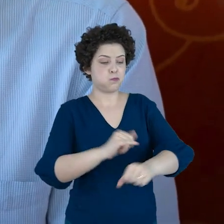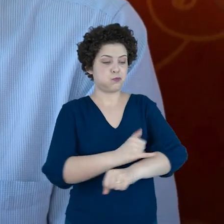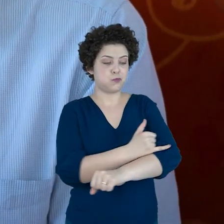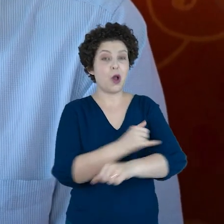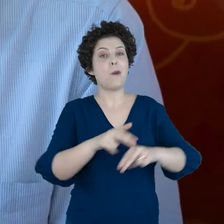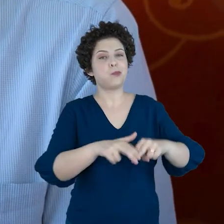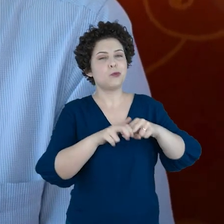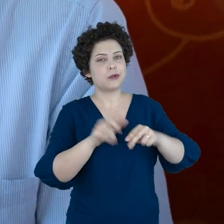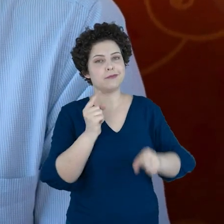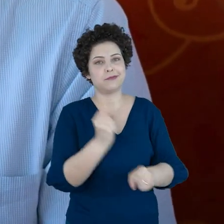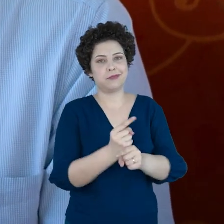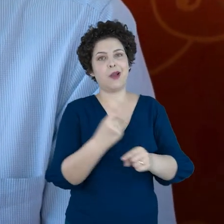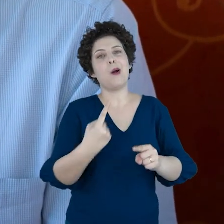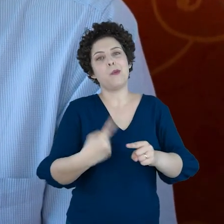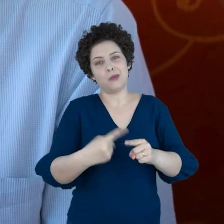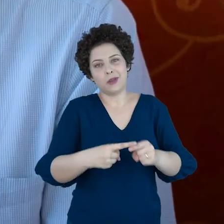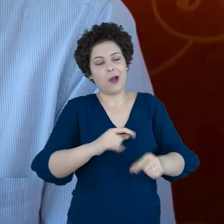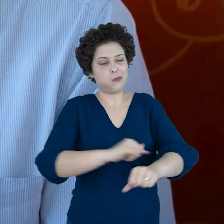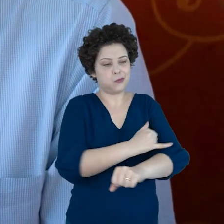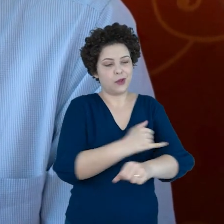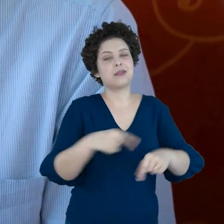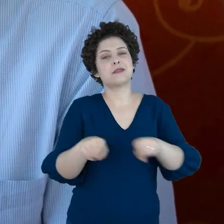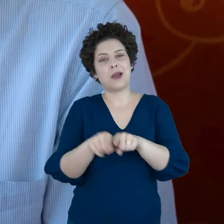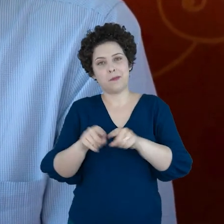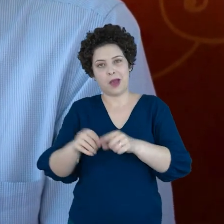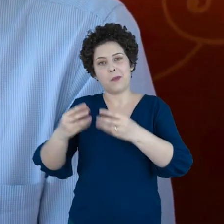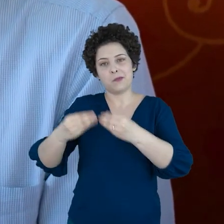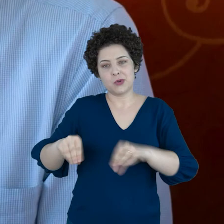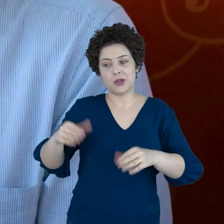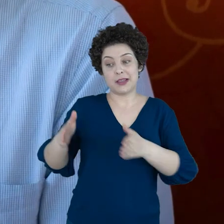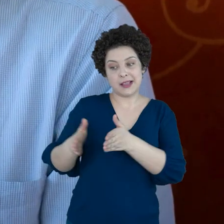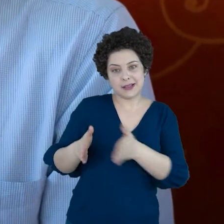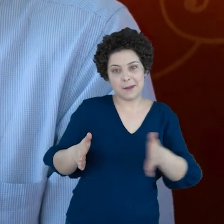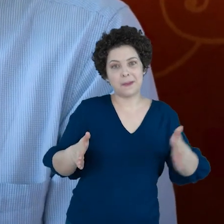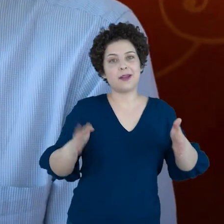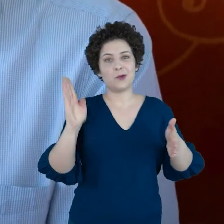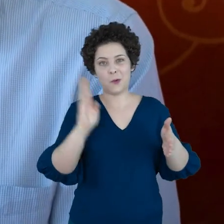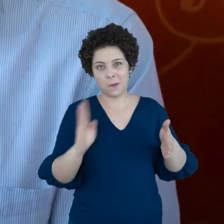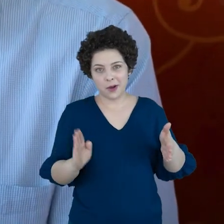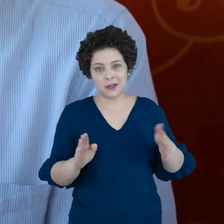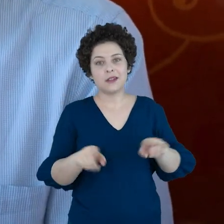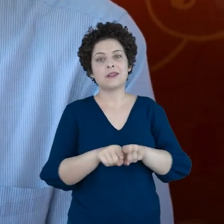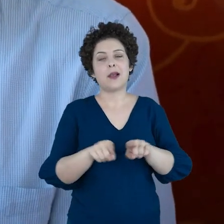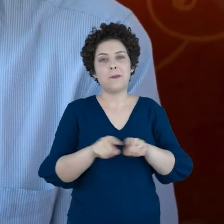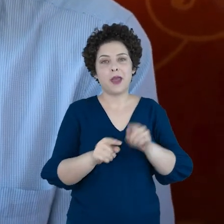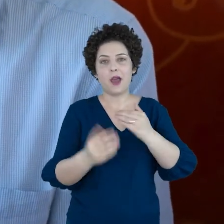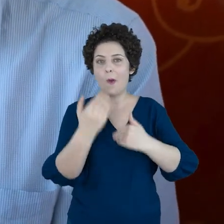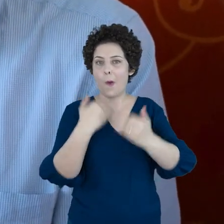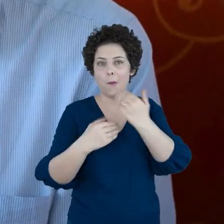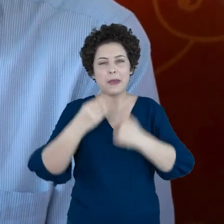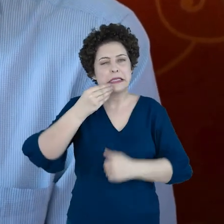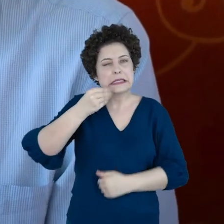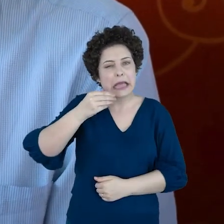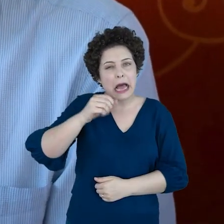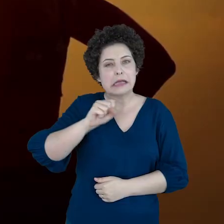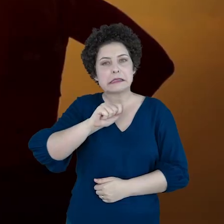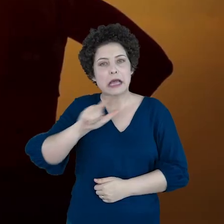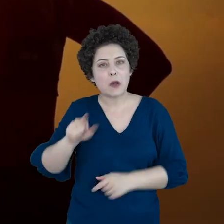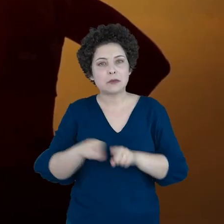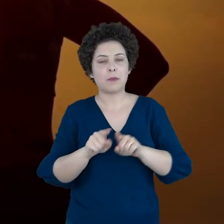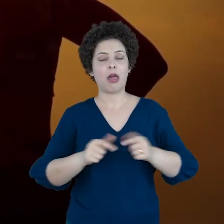obesidade, porque o aumento da obesidade no Brasil foi grande nesse período, ao excesso do consumo de sal e ao